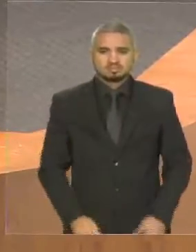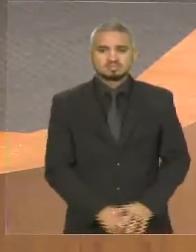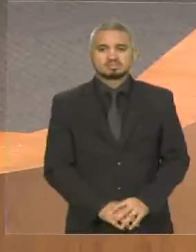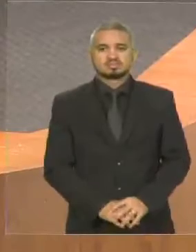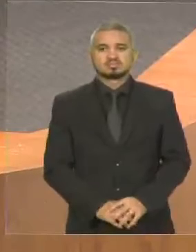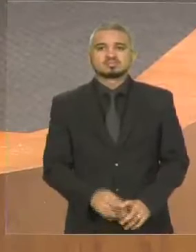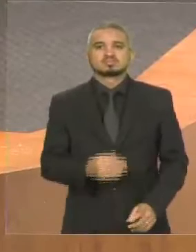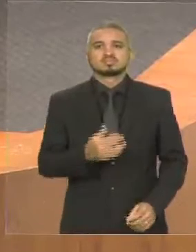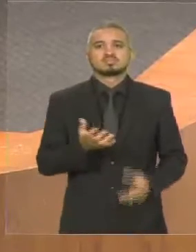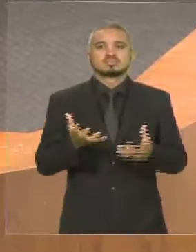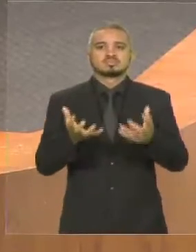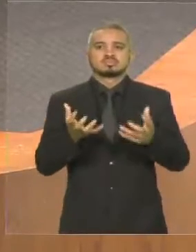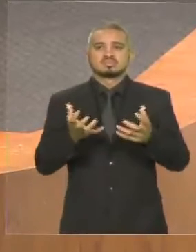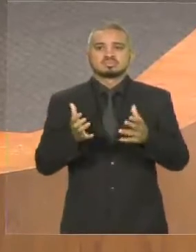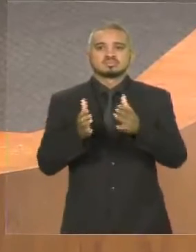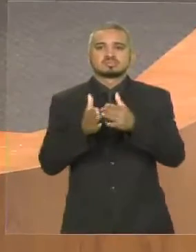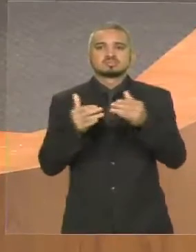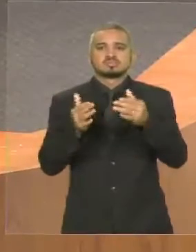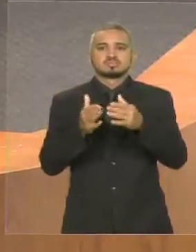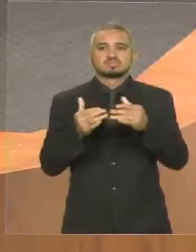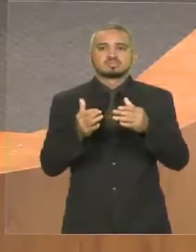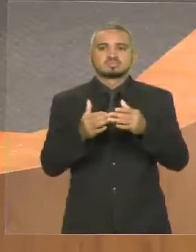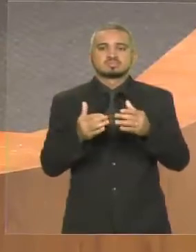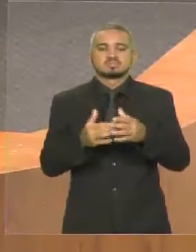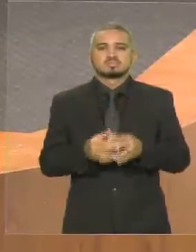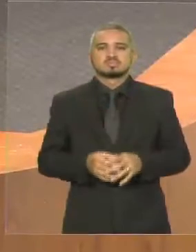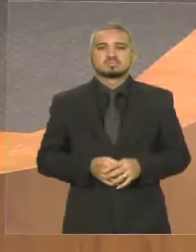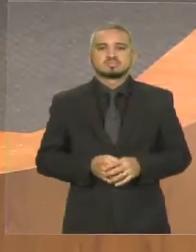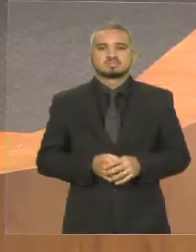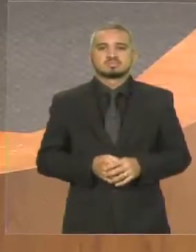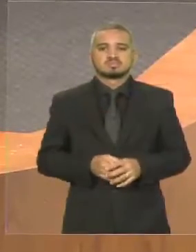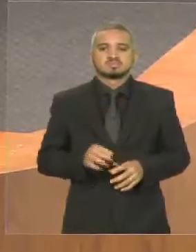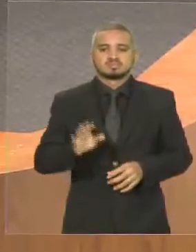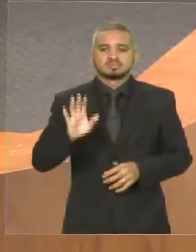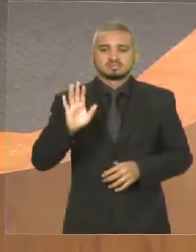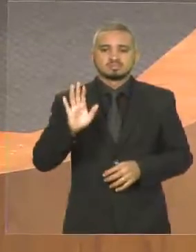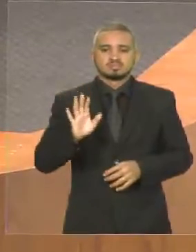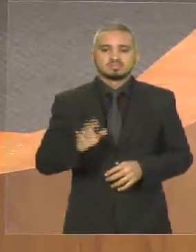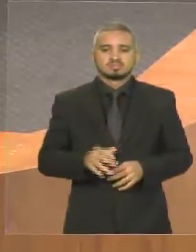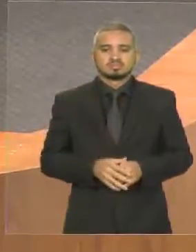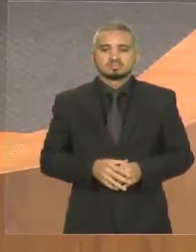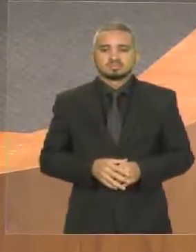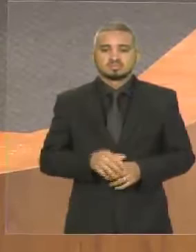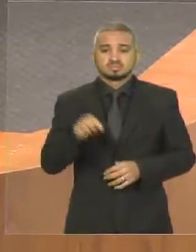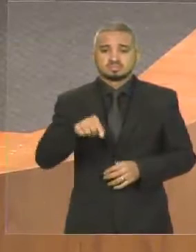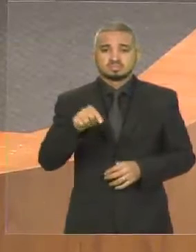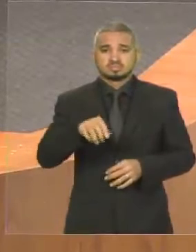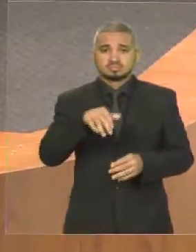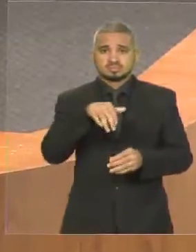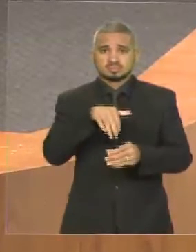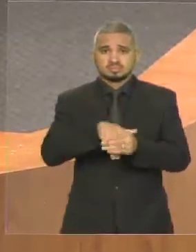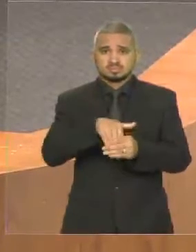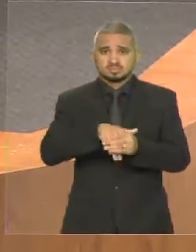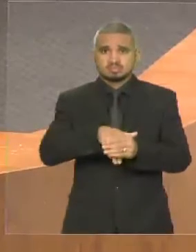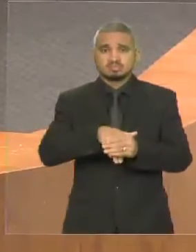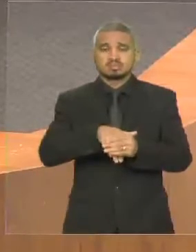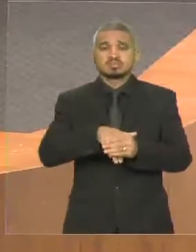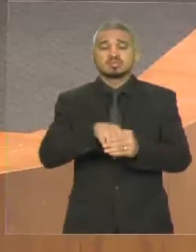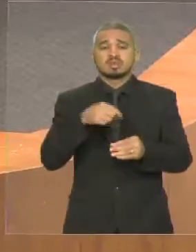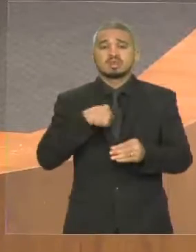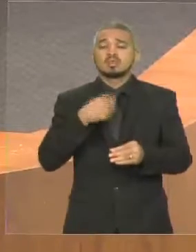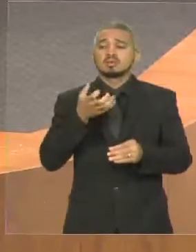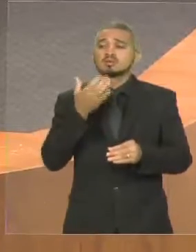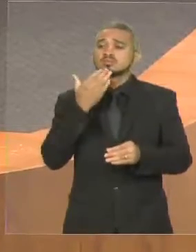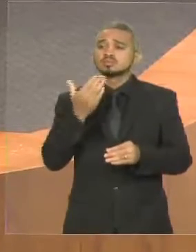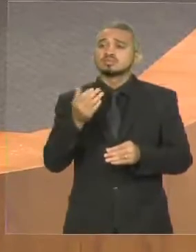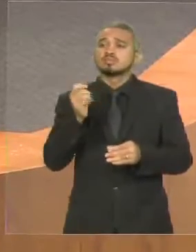eu gostaria aqui de solicitar, pela ordem, por favor, que essa votação fosse nominal,